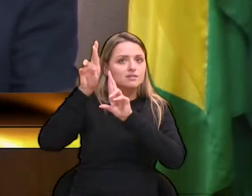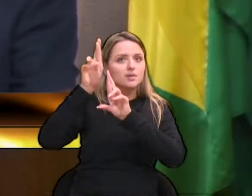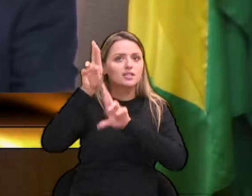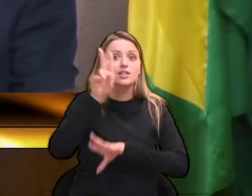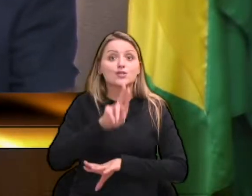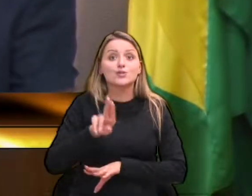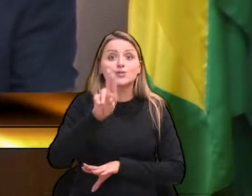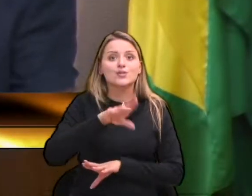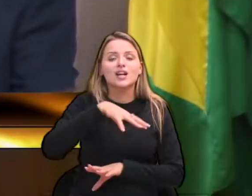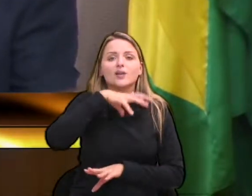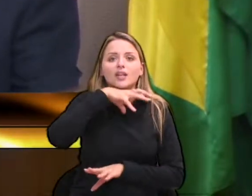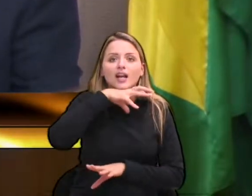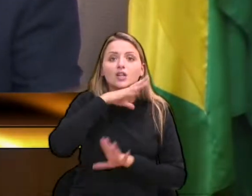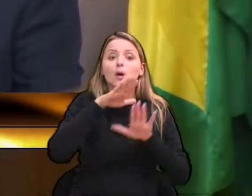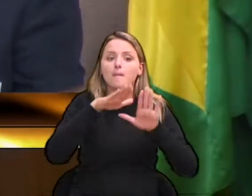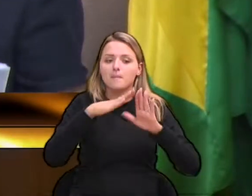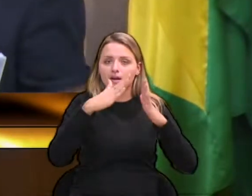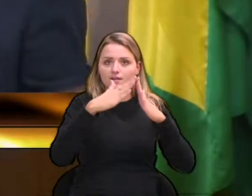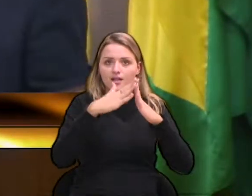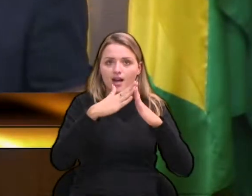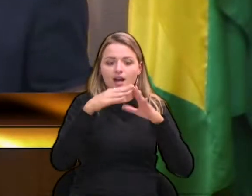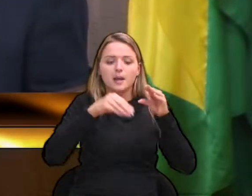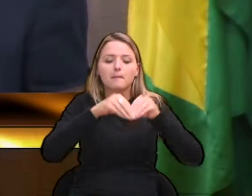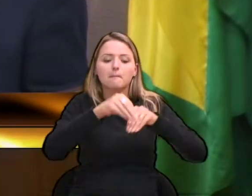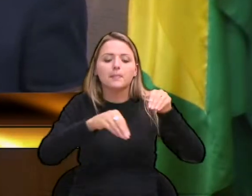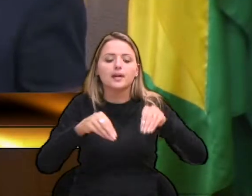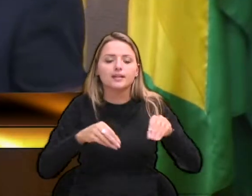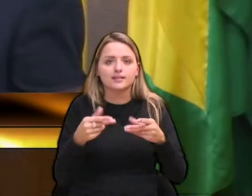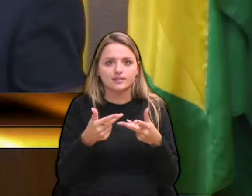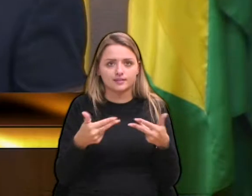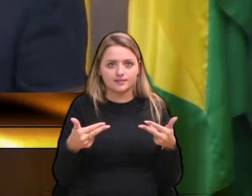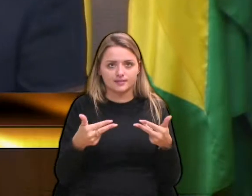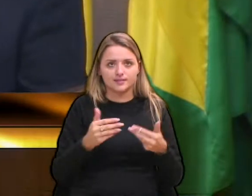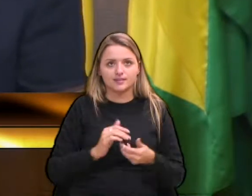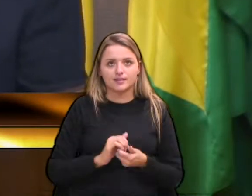utilizar as terras para morar e plantar.